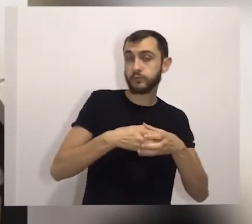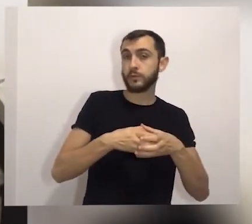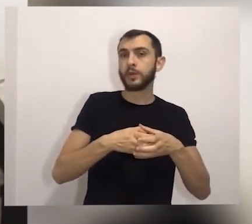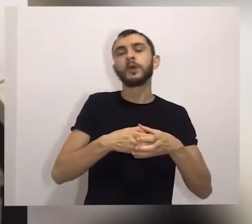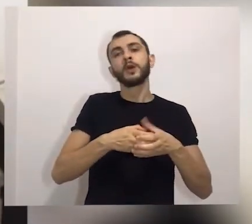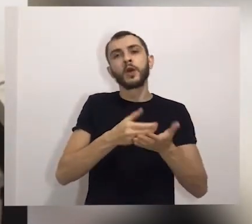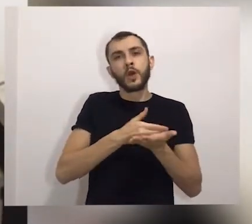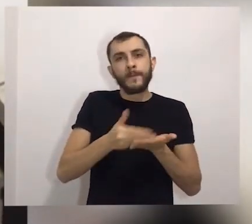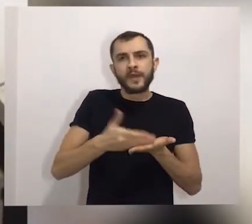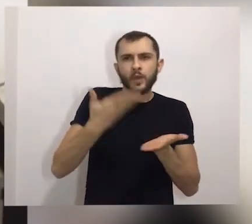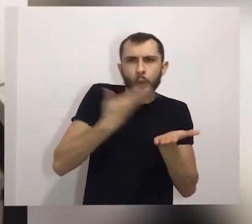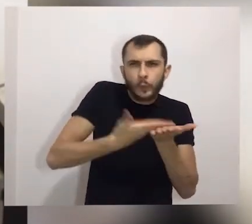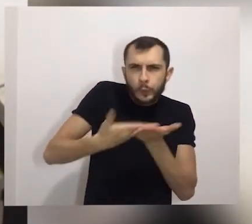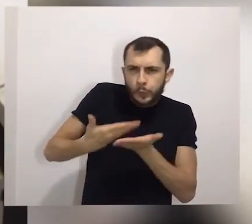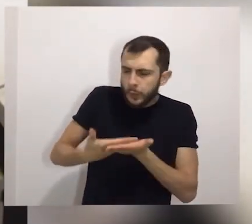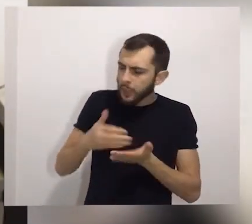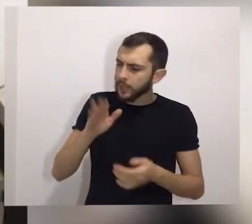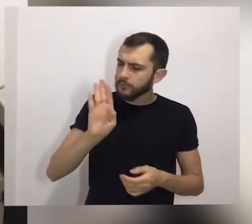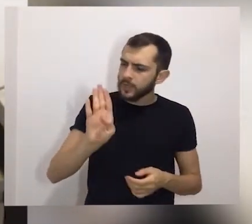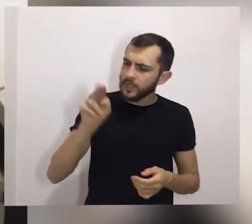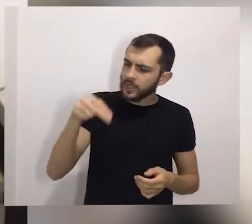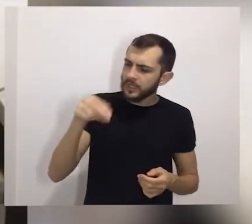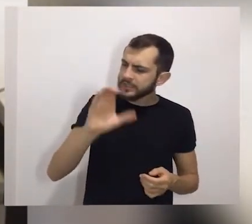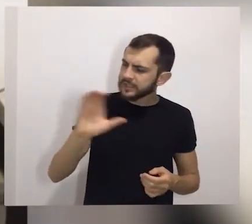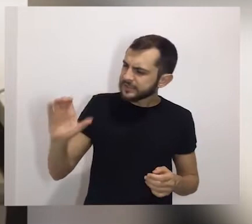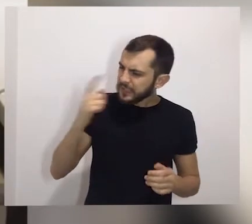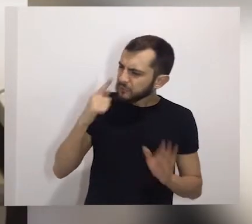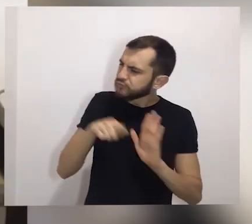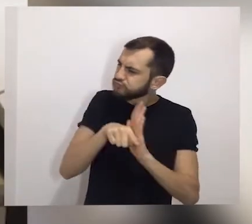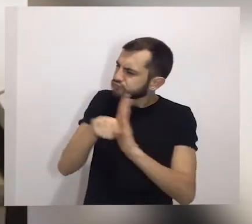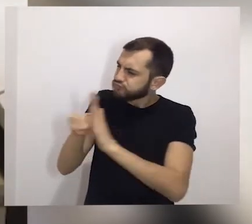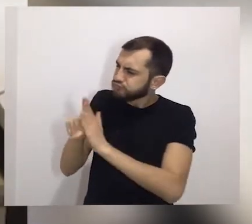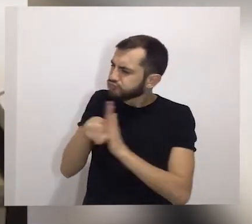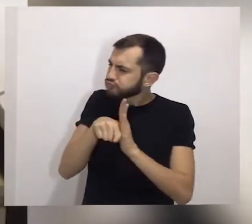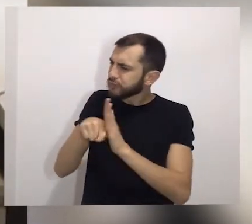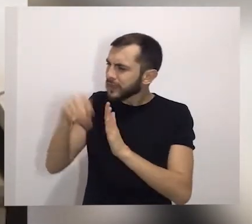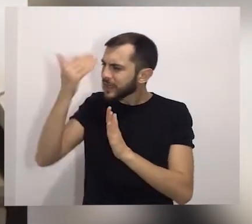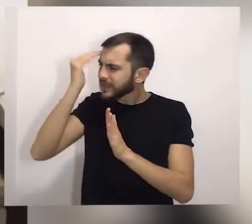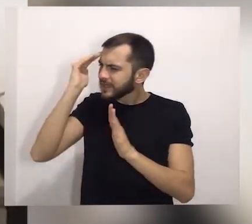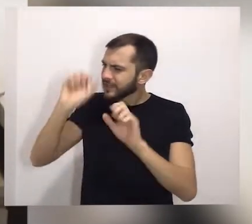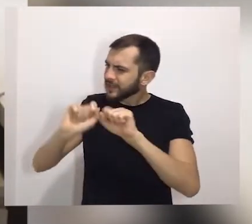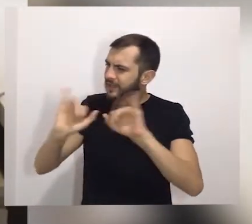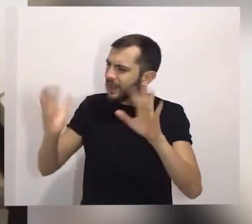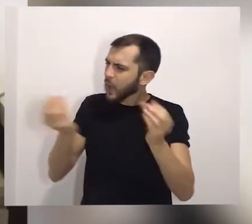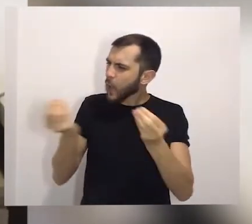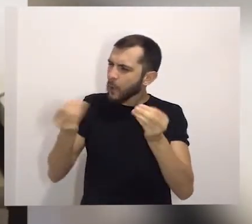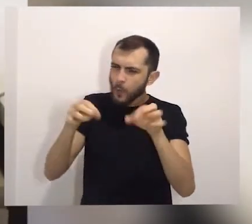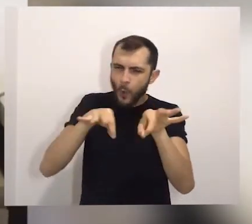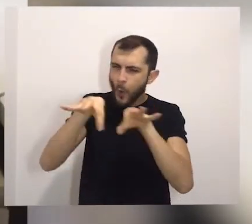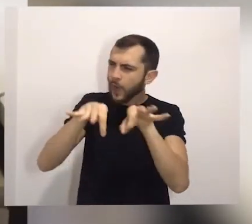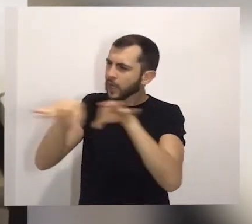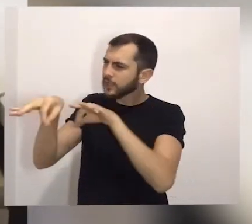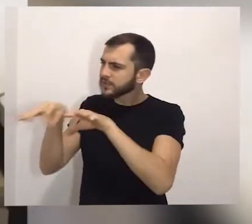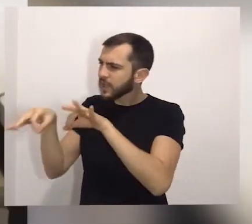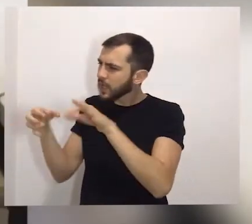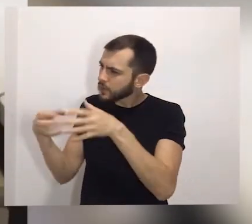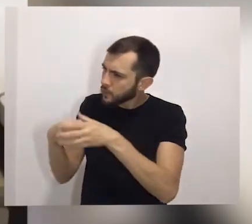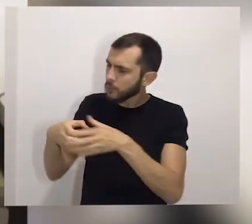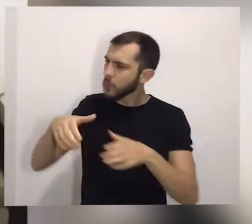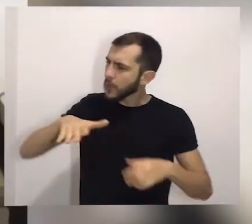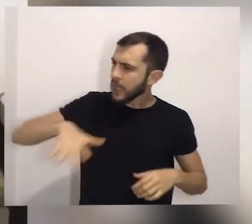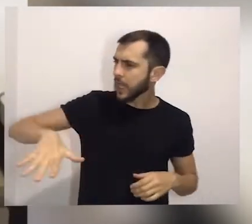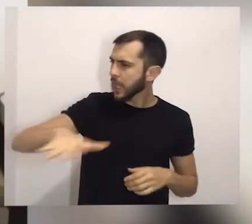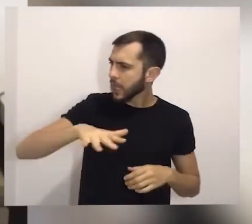GT, nós iniciamos o estudo da BNCC para compreender melhor o organizador da